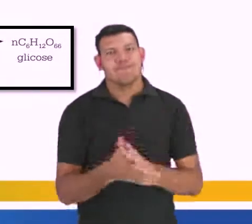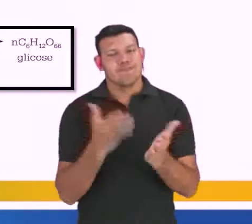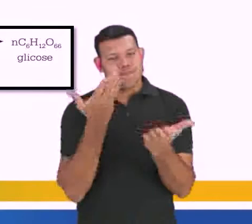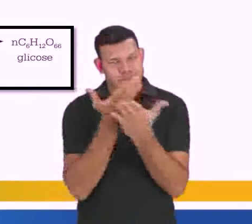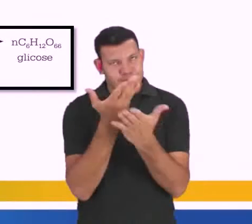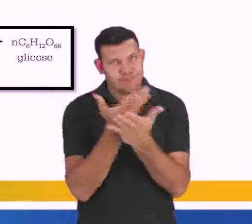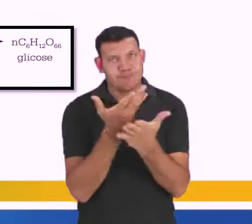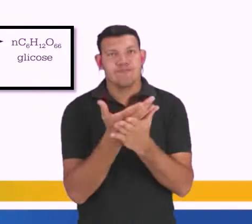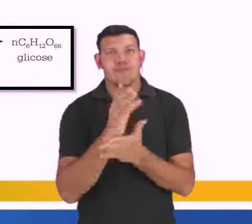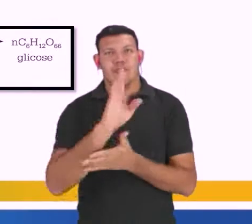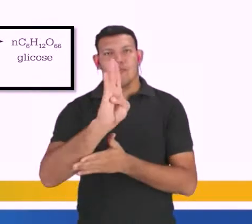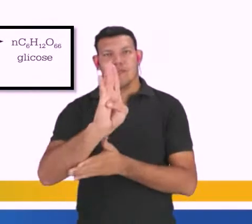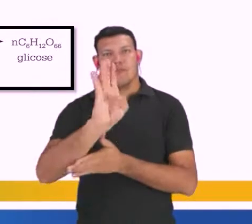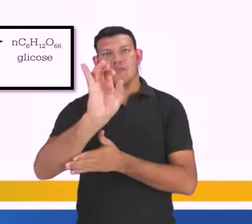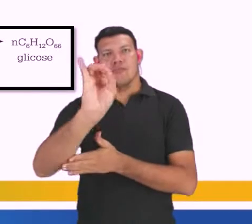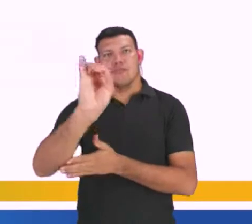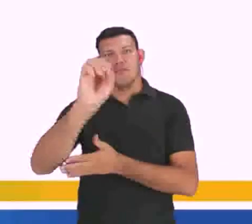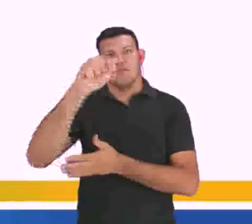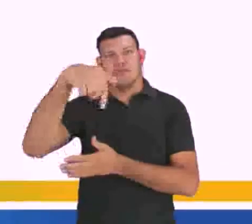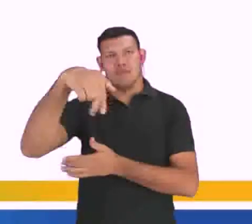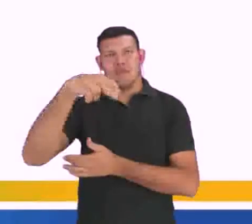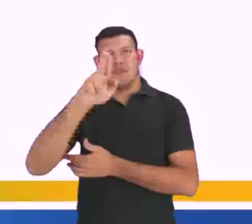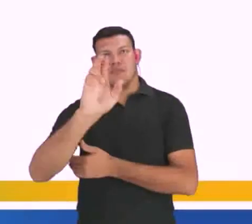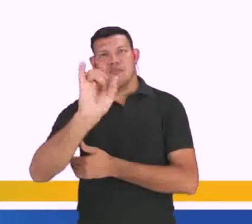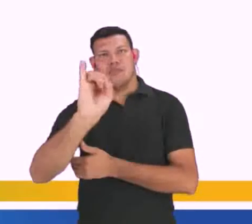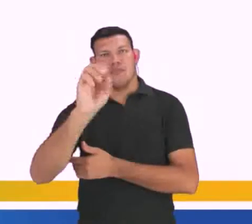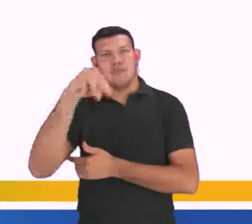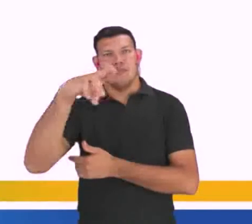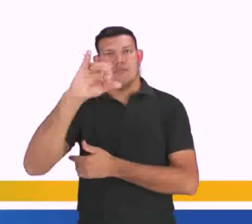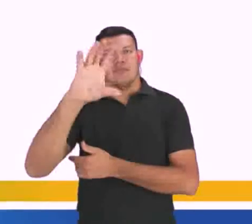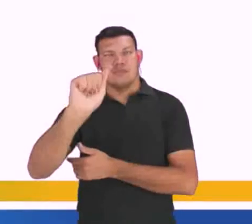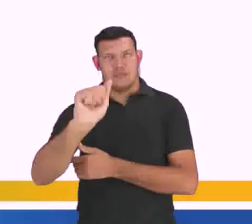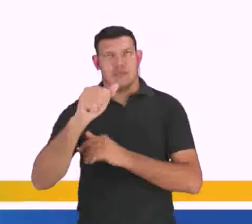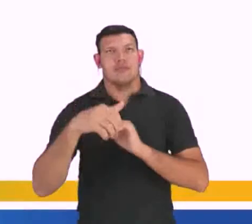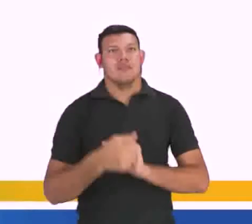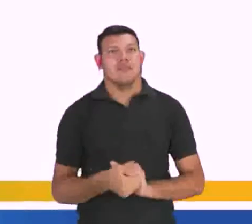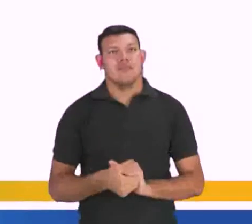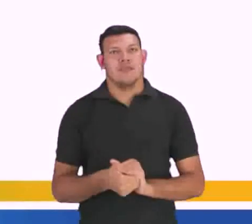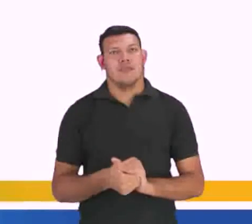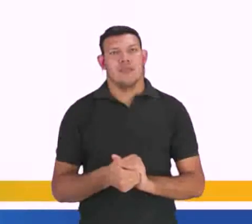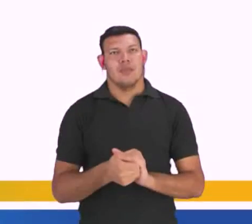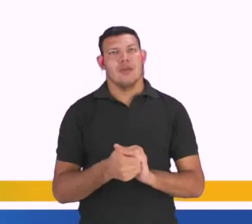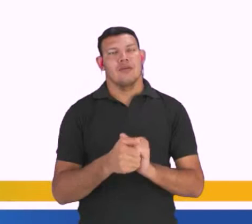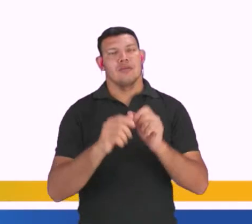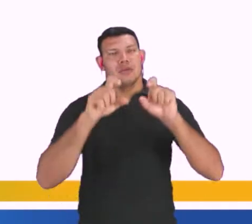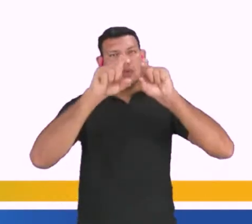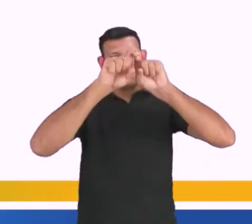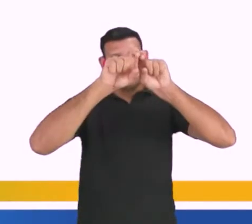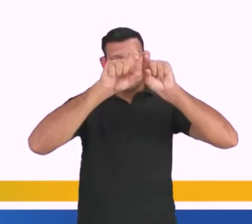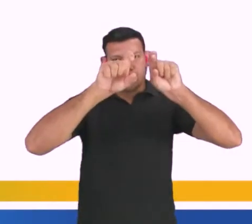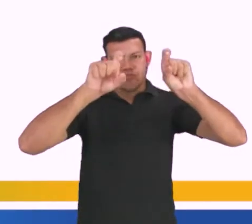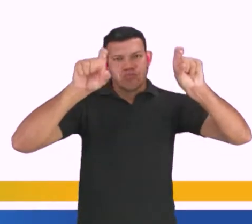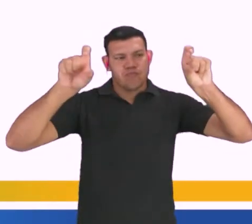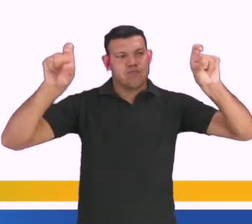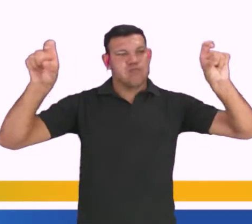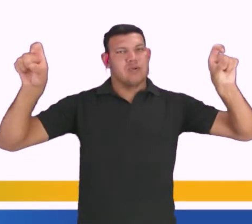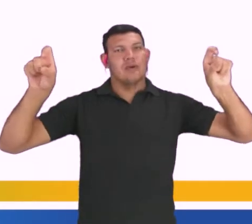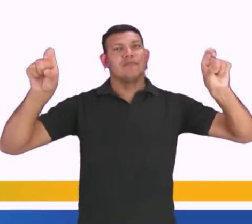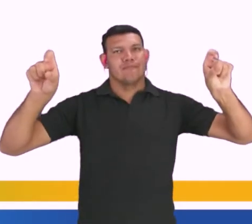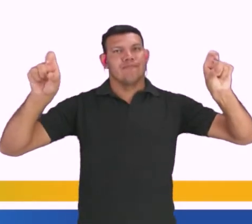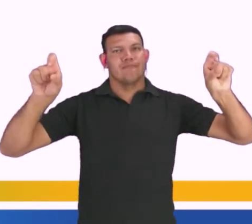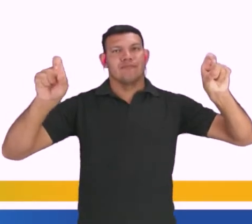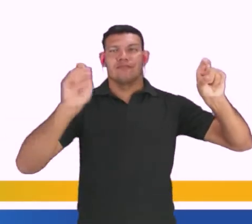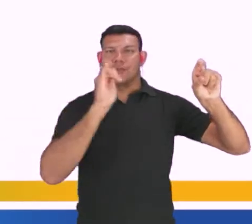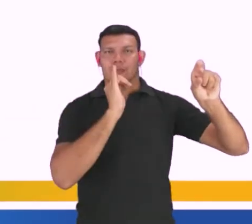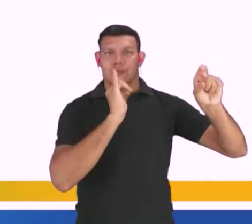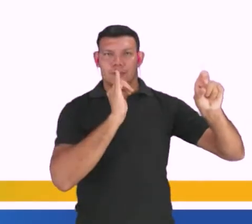constantemente através dos estudos da bioquímica. Nós temos aqui que essas cadeias são polímeros, né?